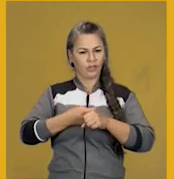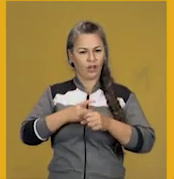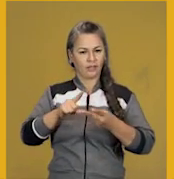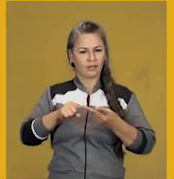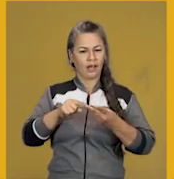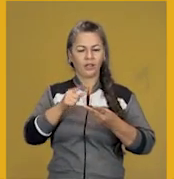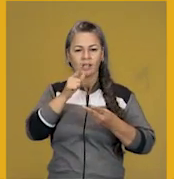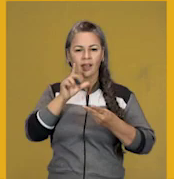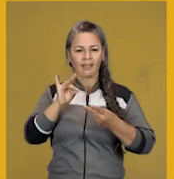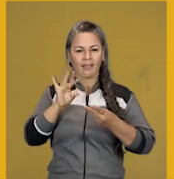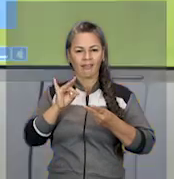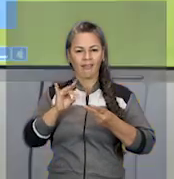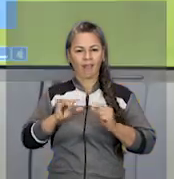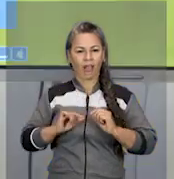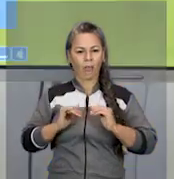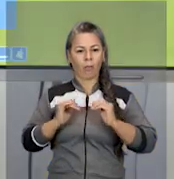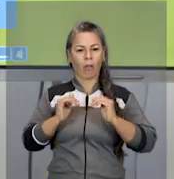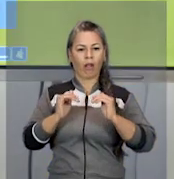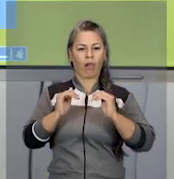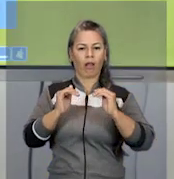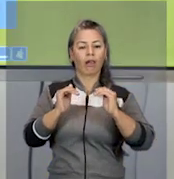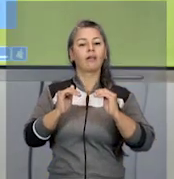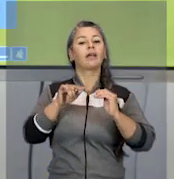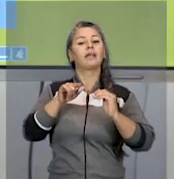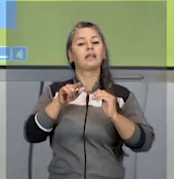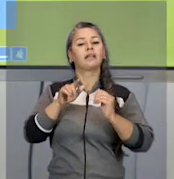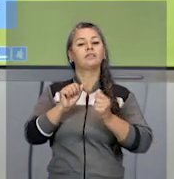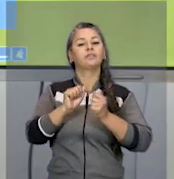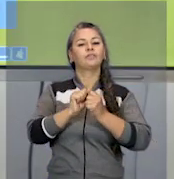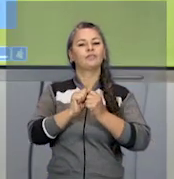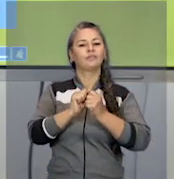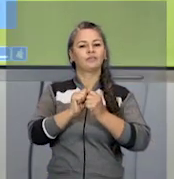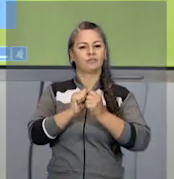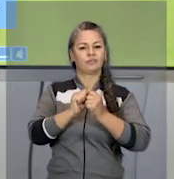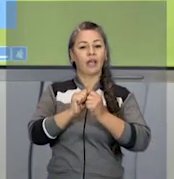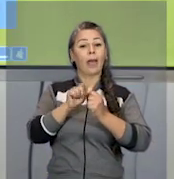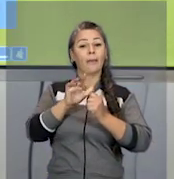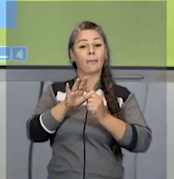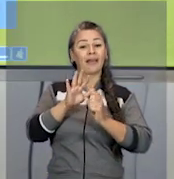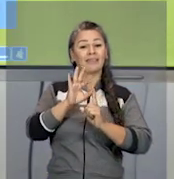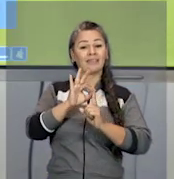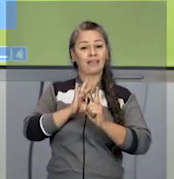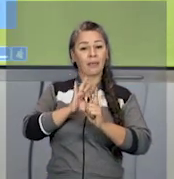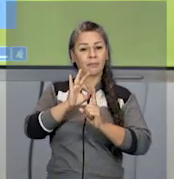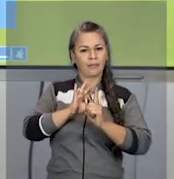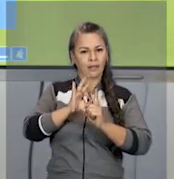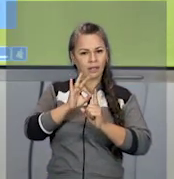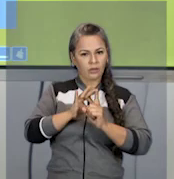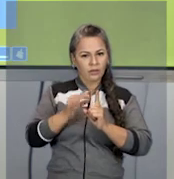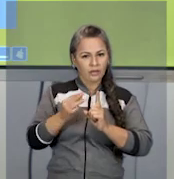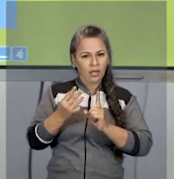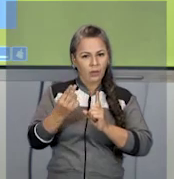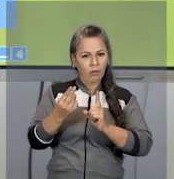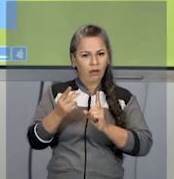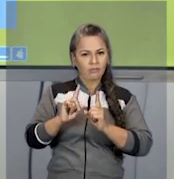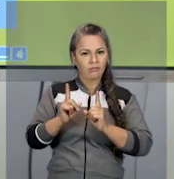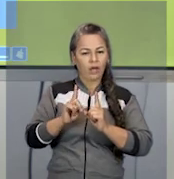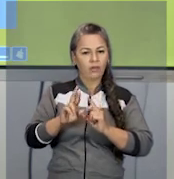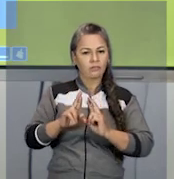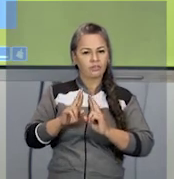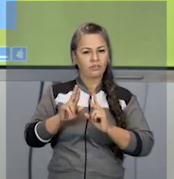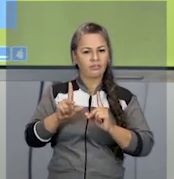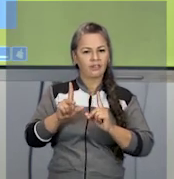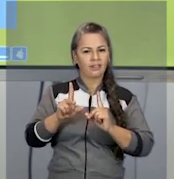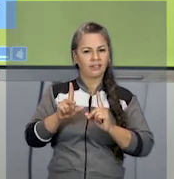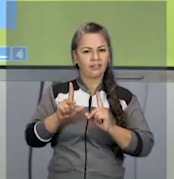a outra líquida, que estão em contato e com temperaturas diferentes. Essas substâncias vão